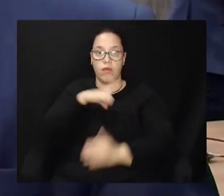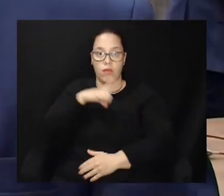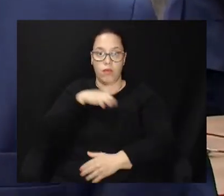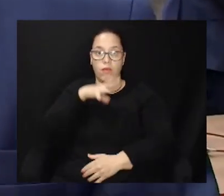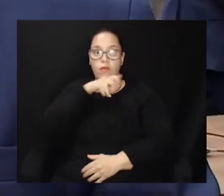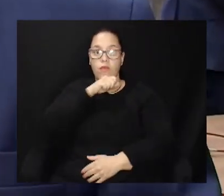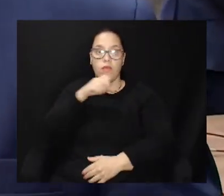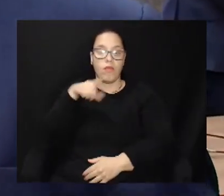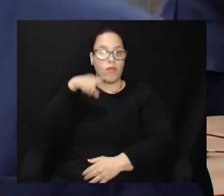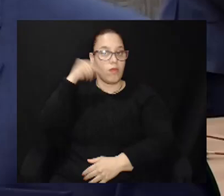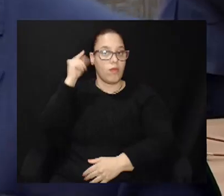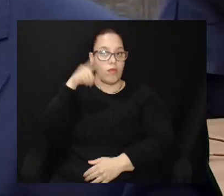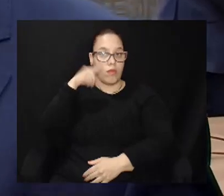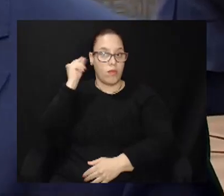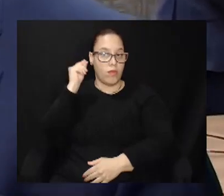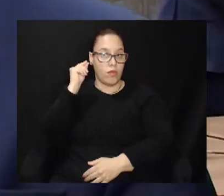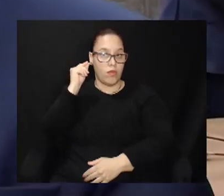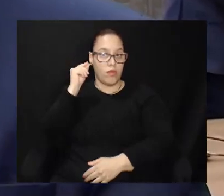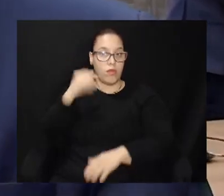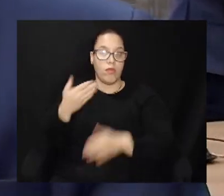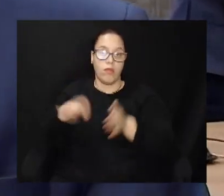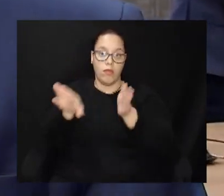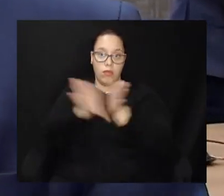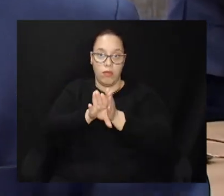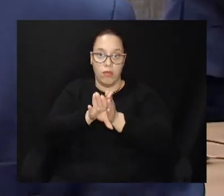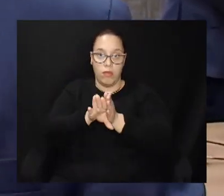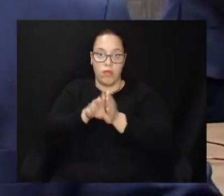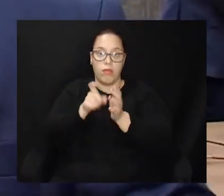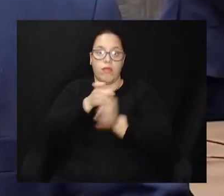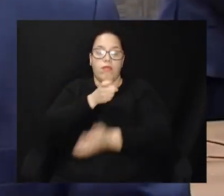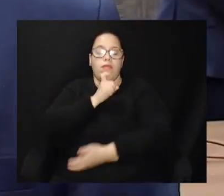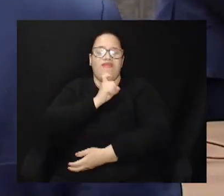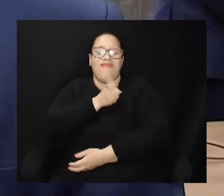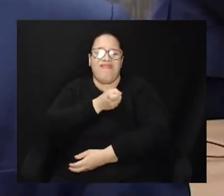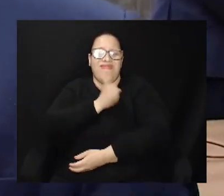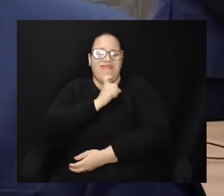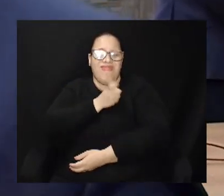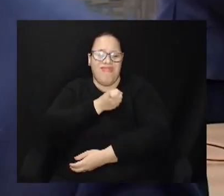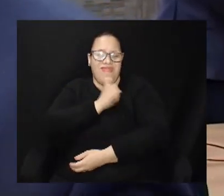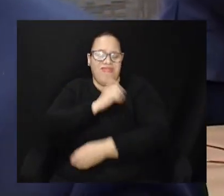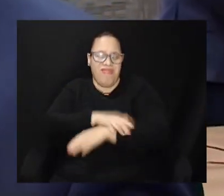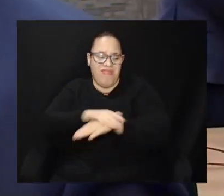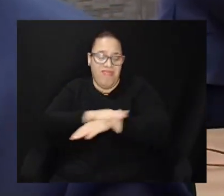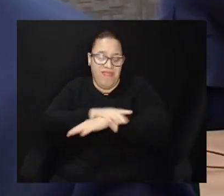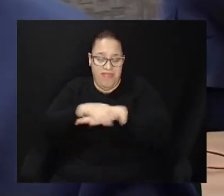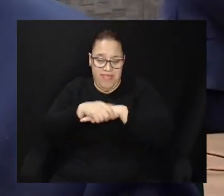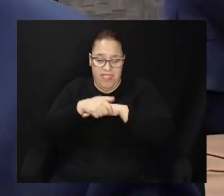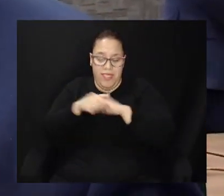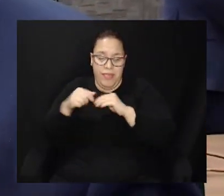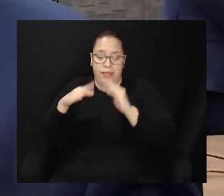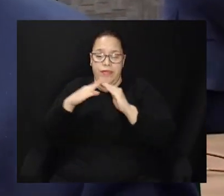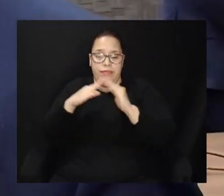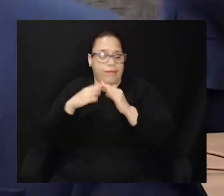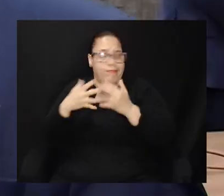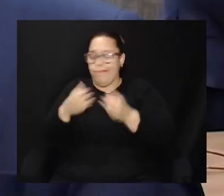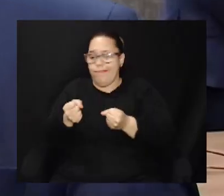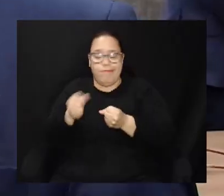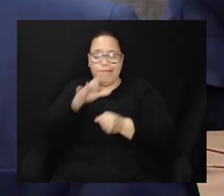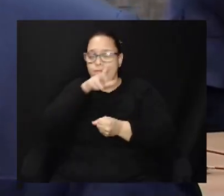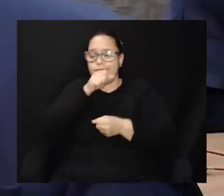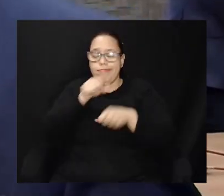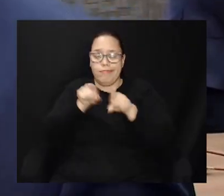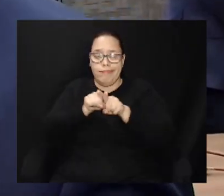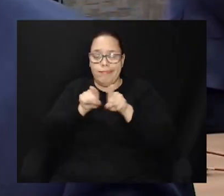gatos, e quando chega o frio, esse frio tremendo, quando eles vão para o abrigo não recolhe os animais também. O